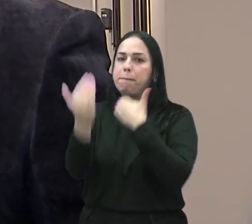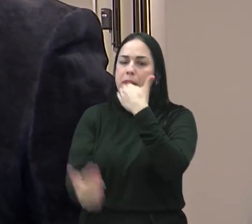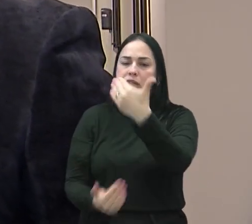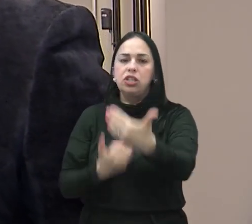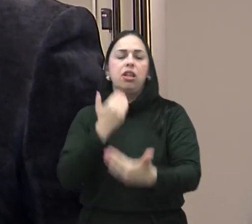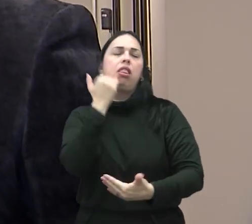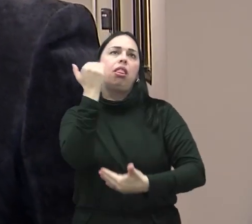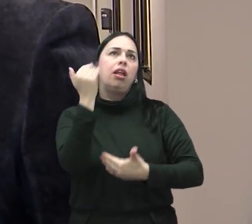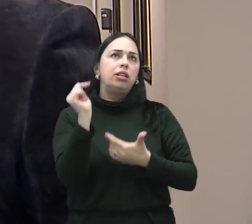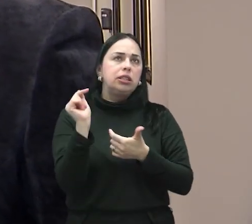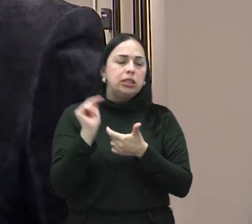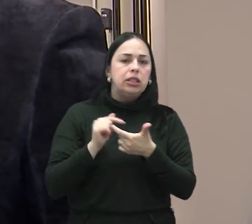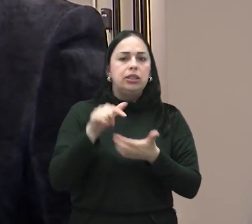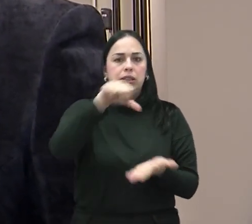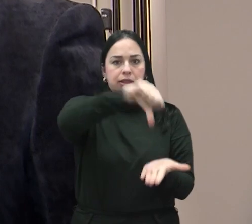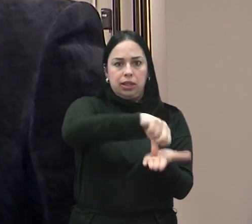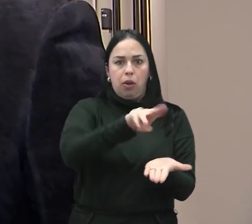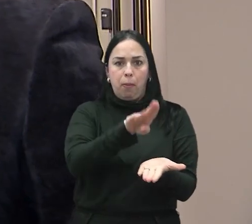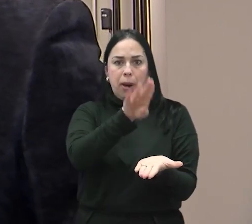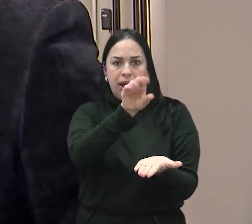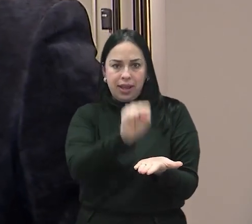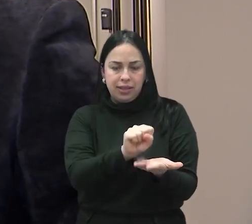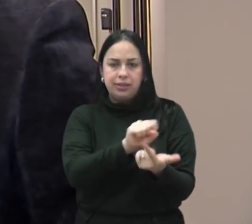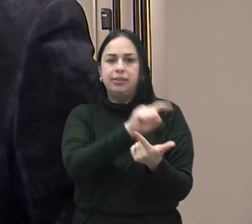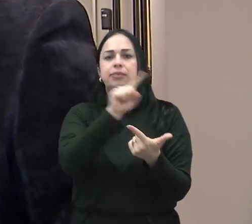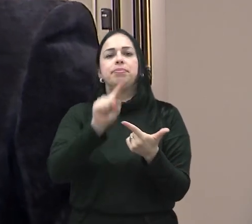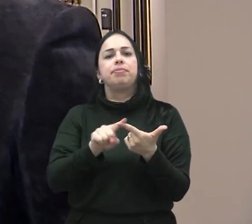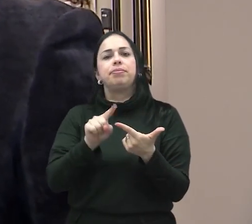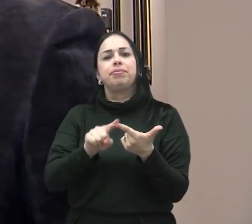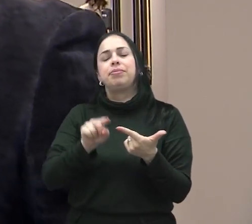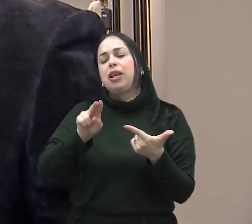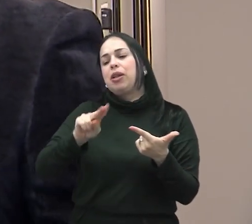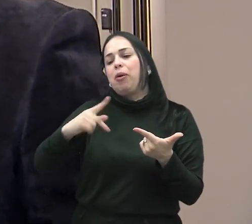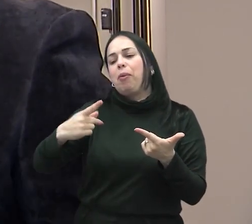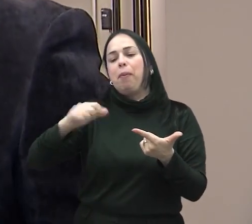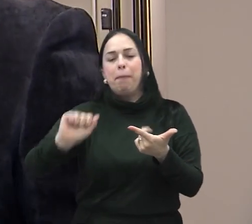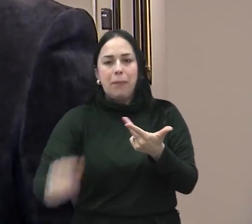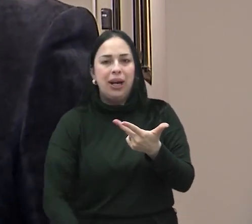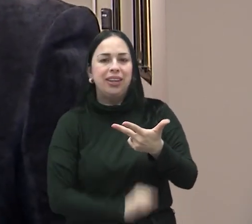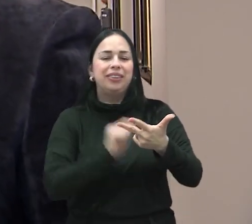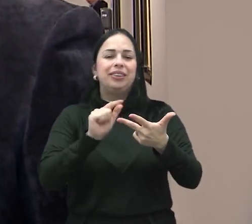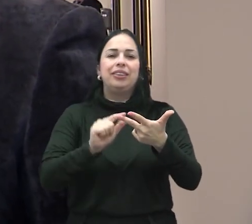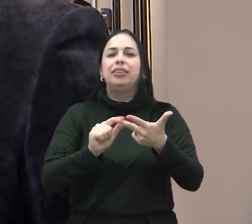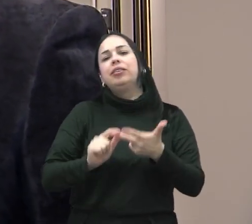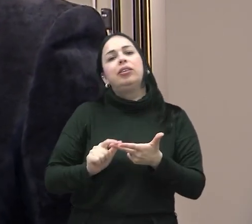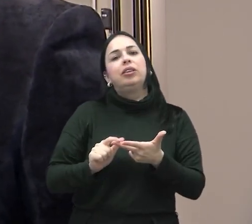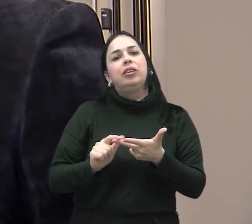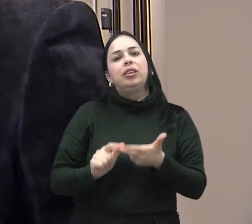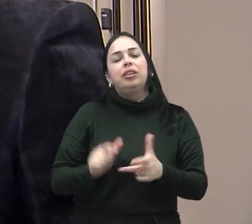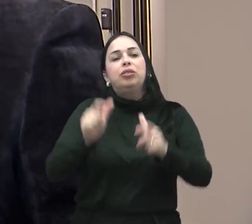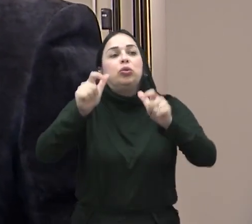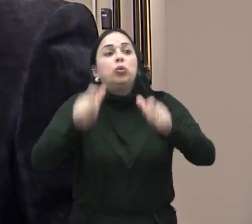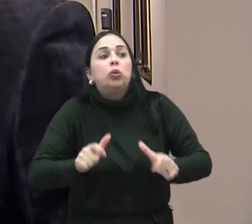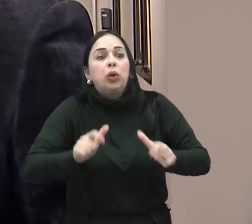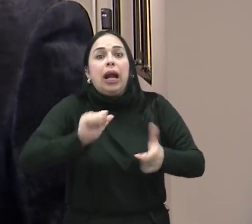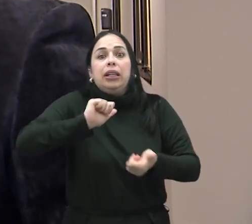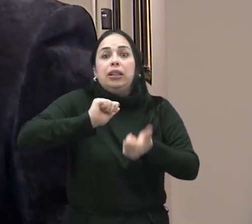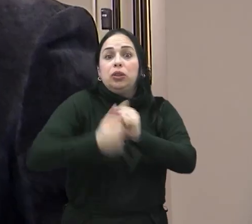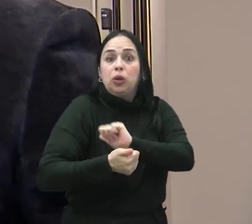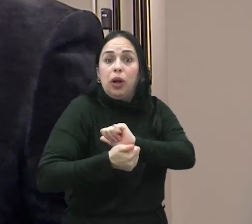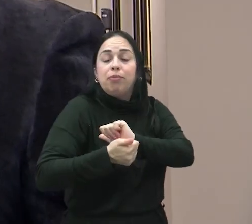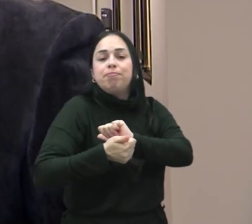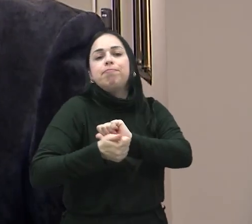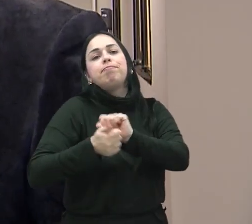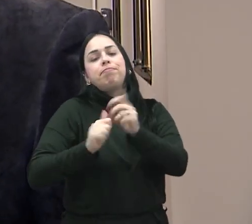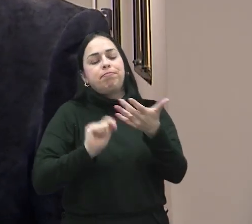pedidos de melhorias nas unidades básicas de saúde, na UPA, nos centros